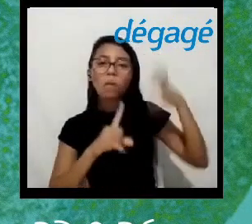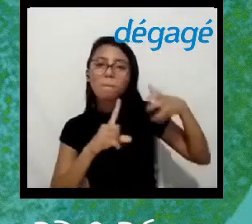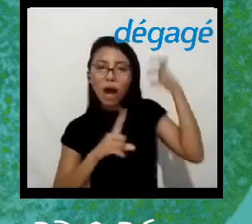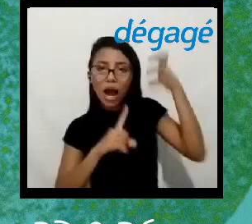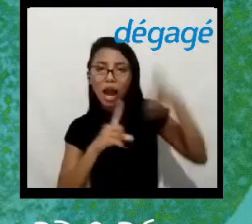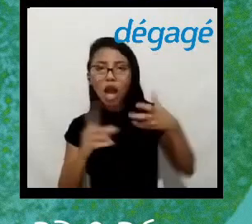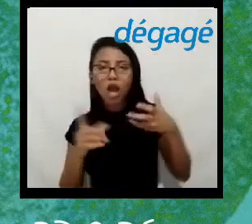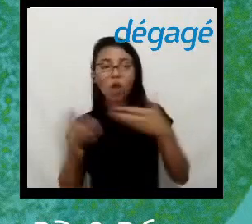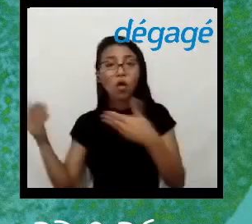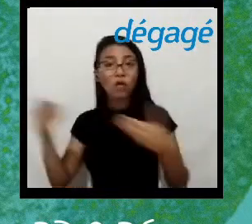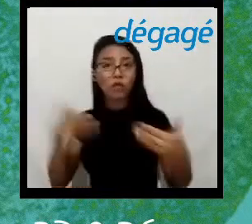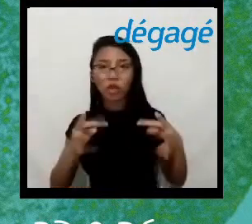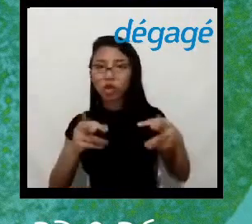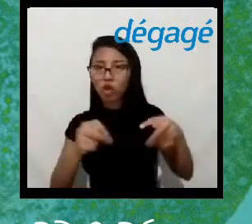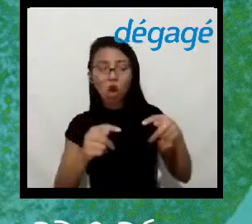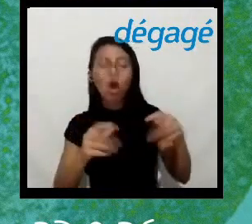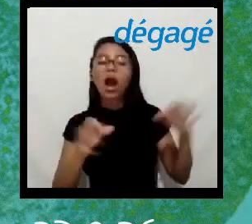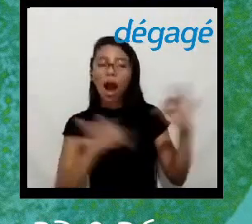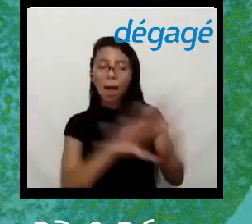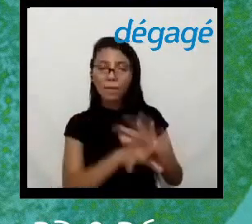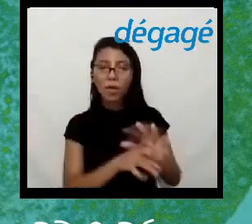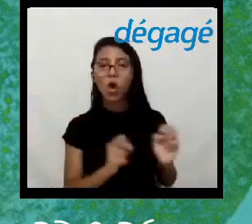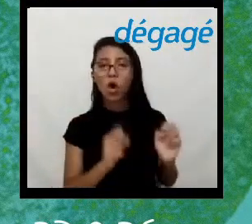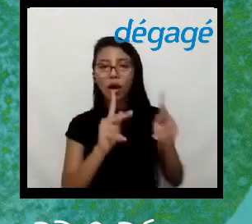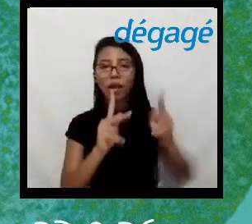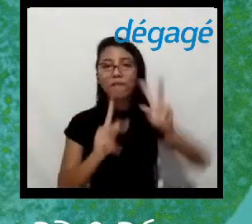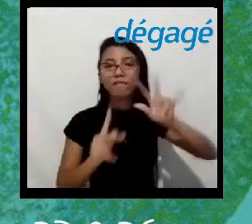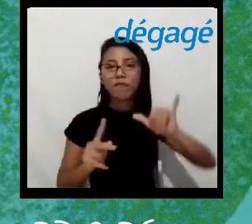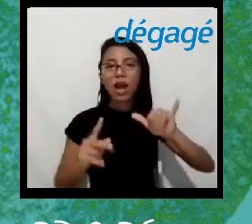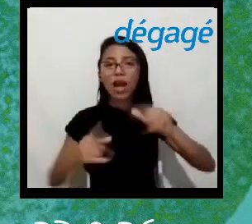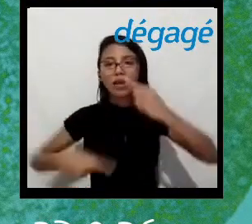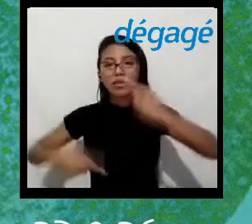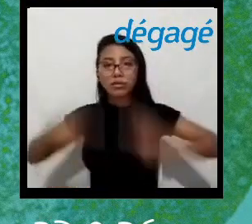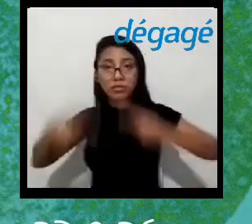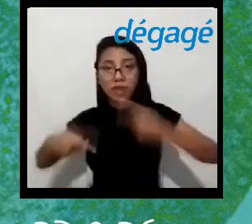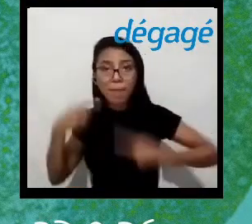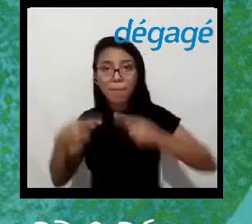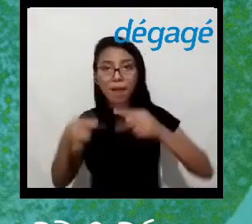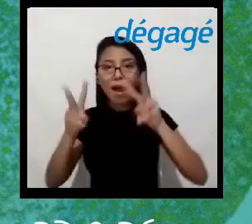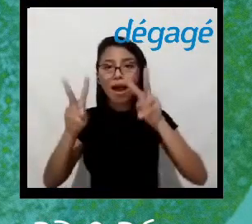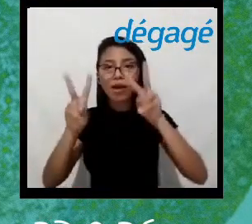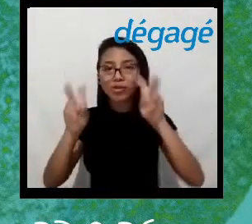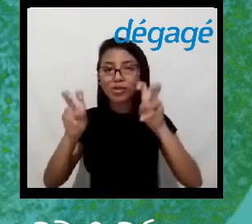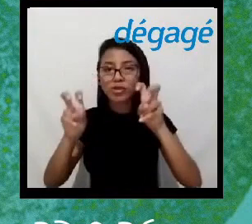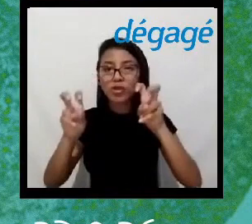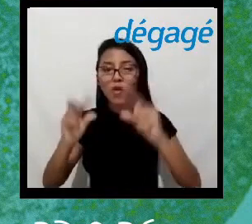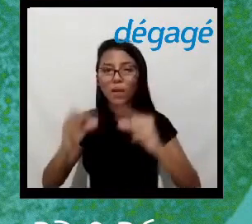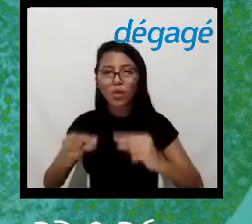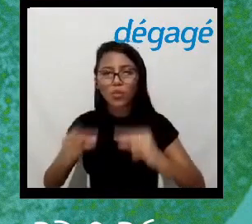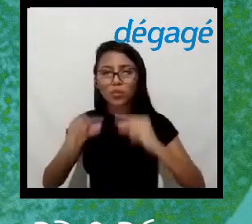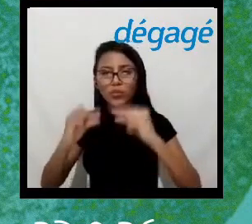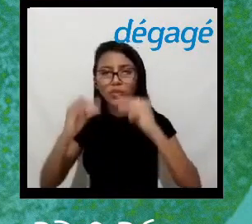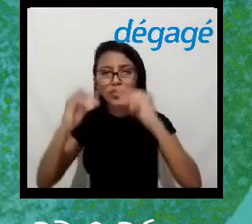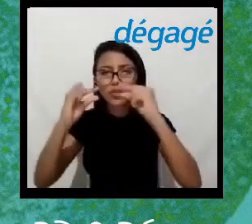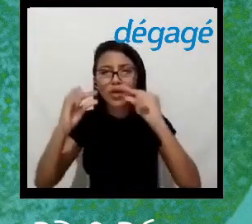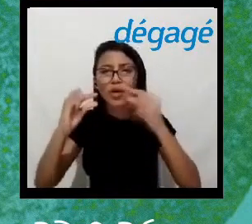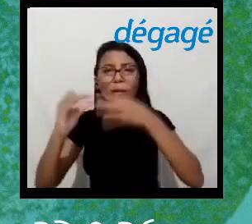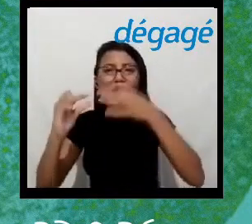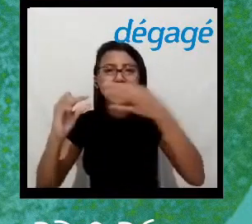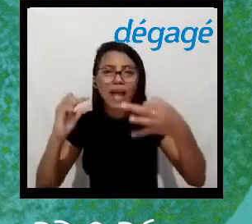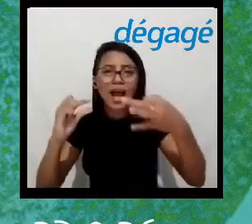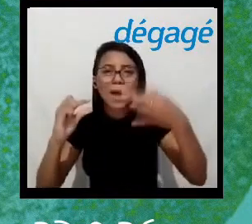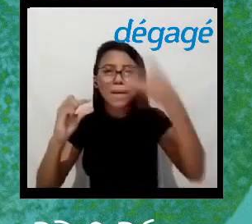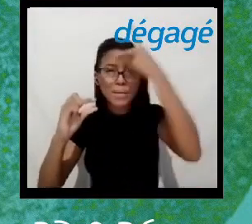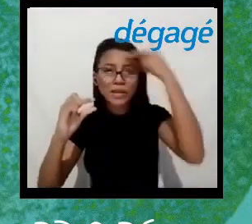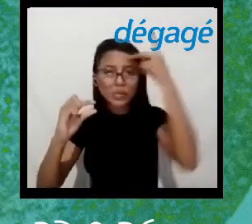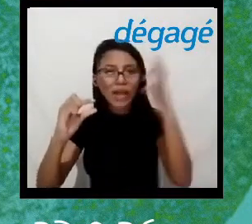intervenções do público aqui através do nosso chat, que está sendo recolhido. E vocês, então, os